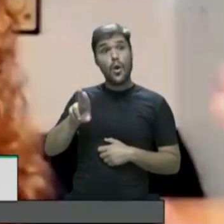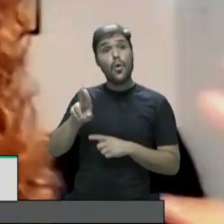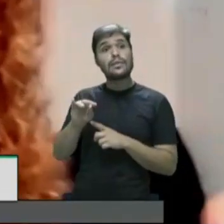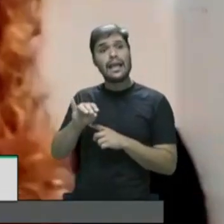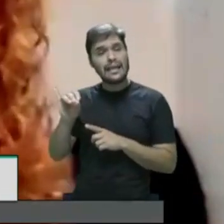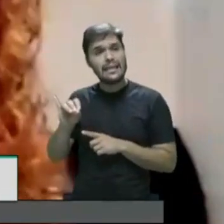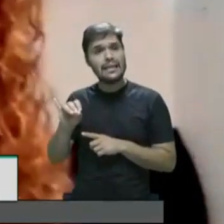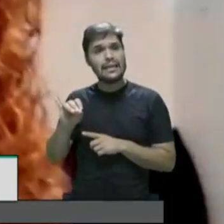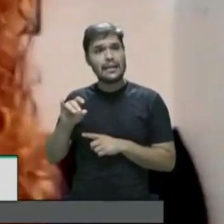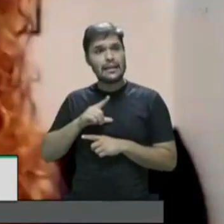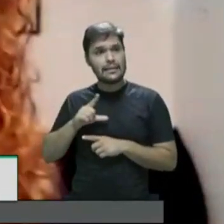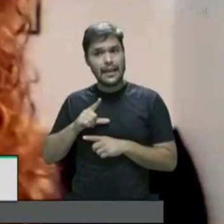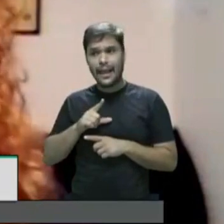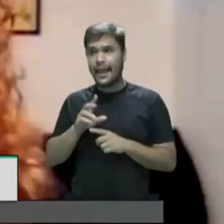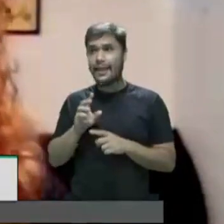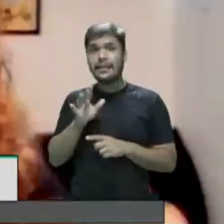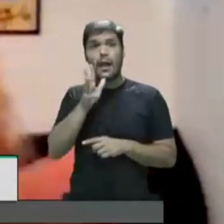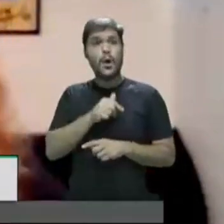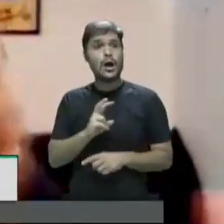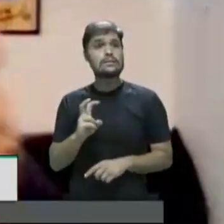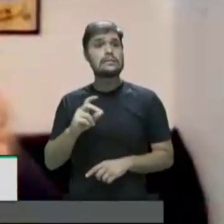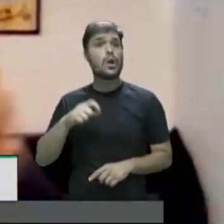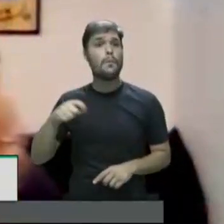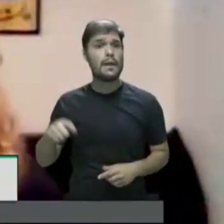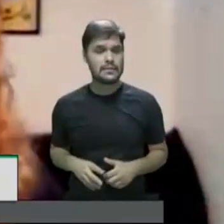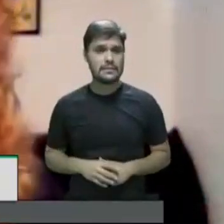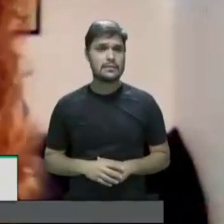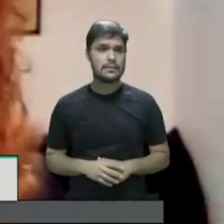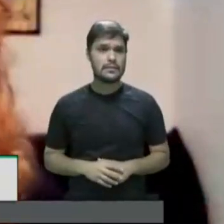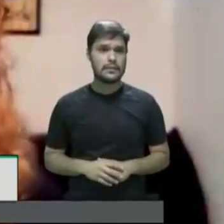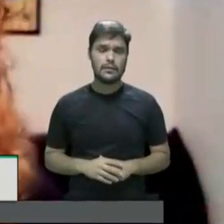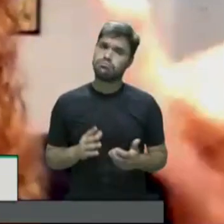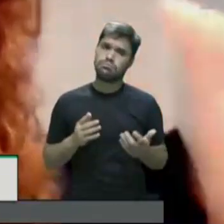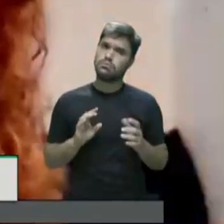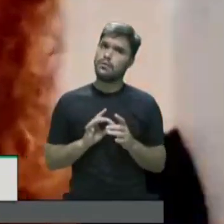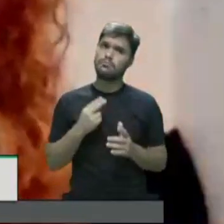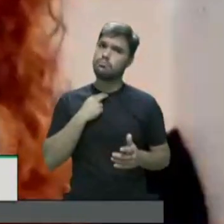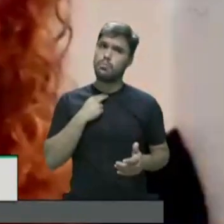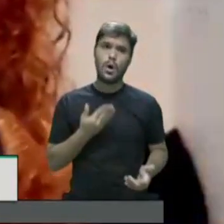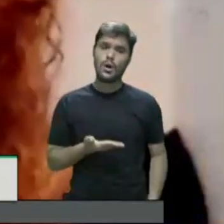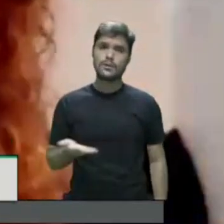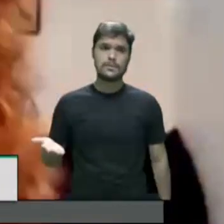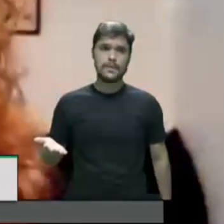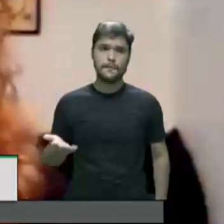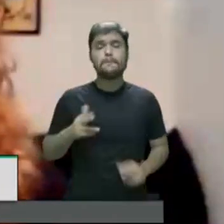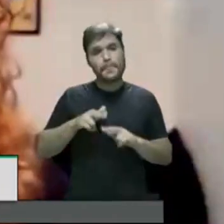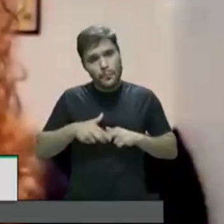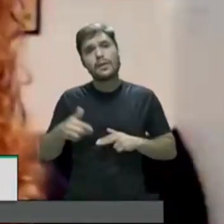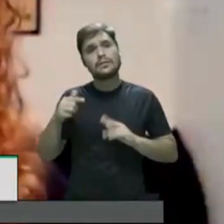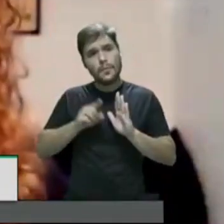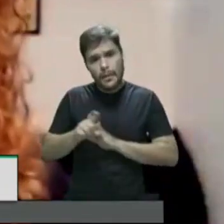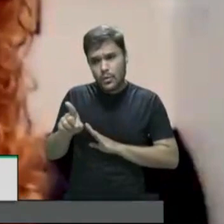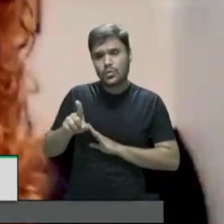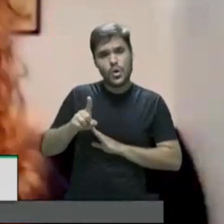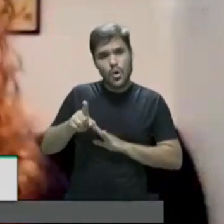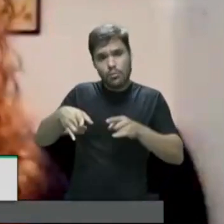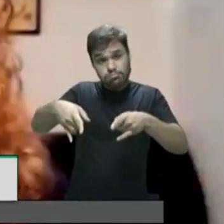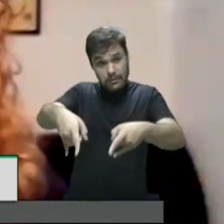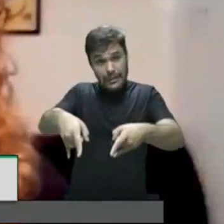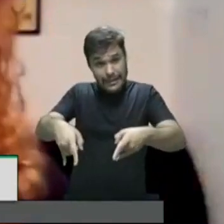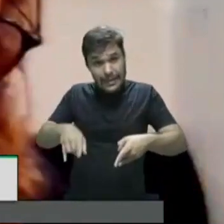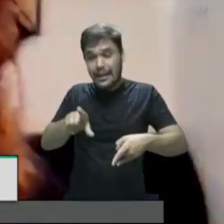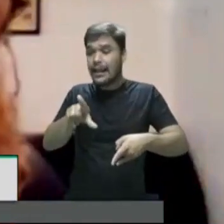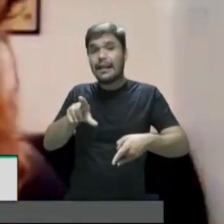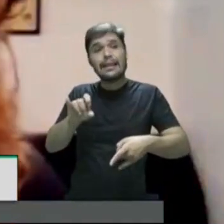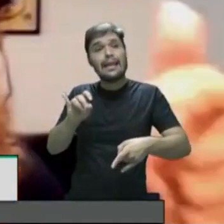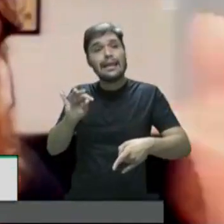até 5 meses. E isso não pode se manter assim. Então, a primeira questão que fica é a habilitação dos leitos de